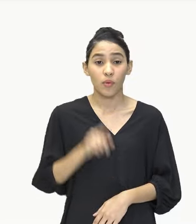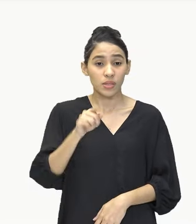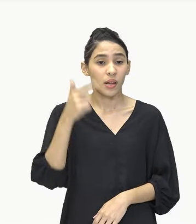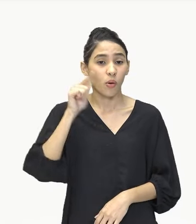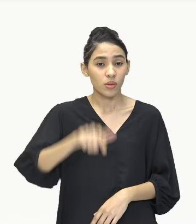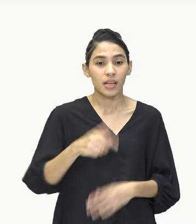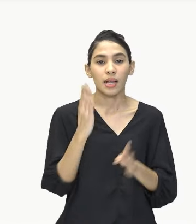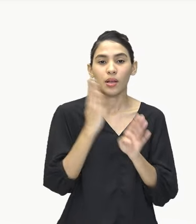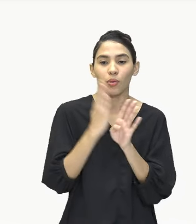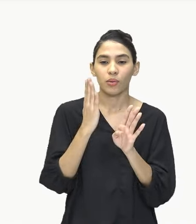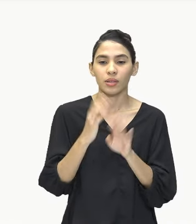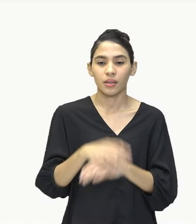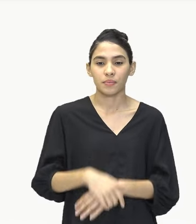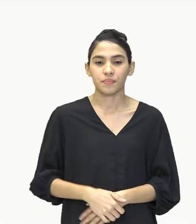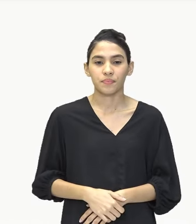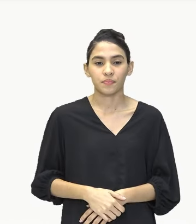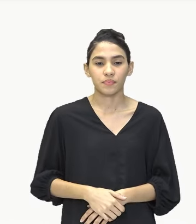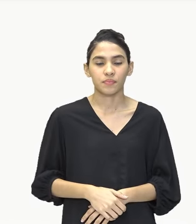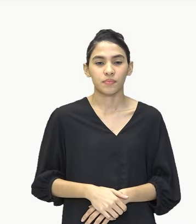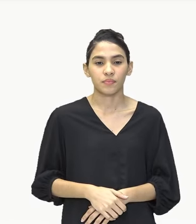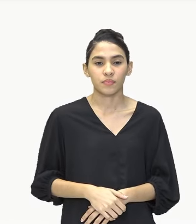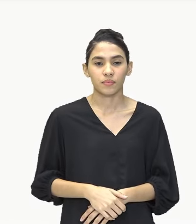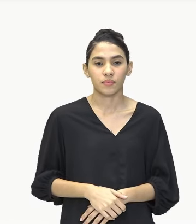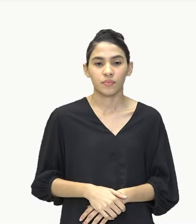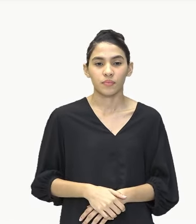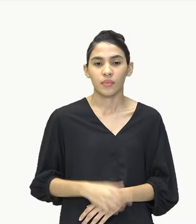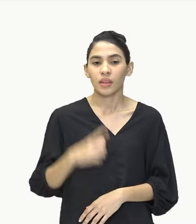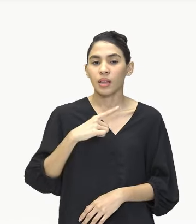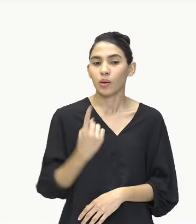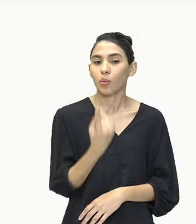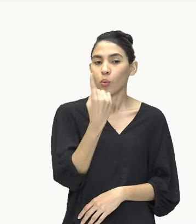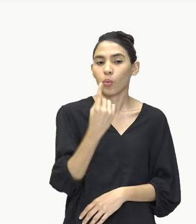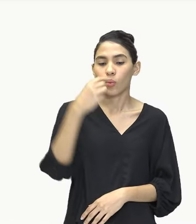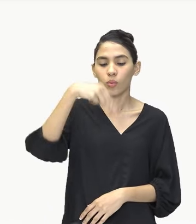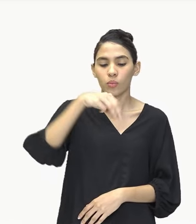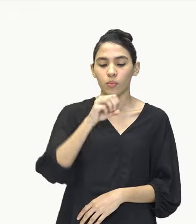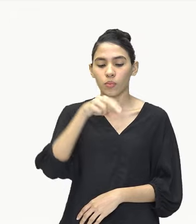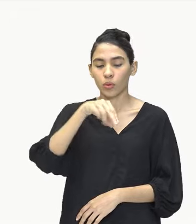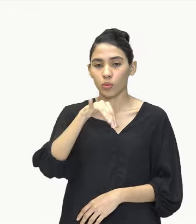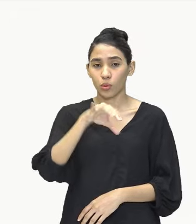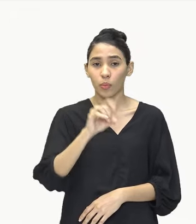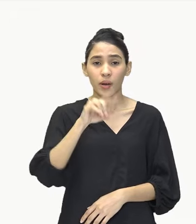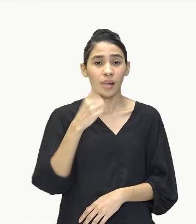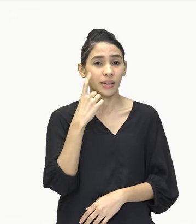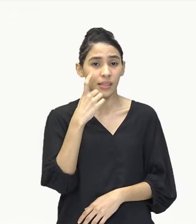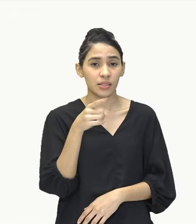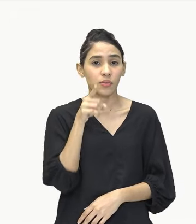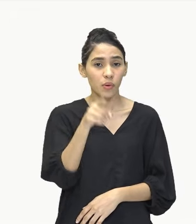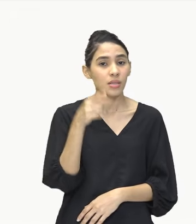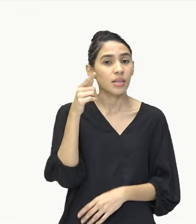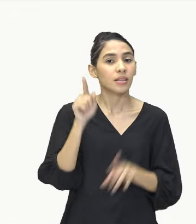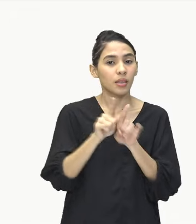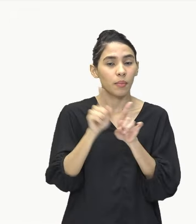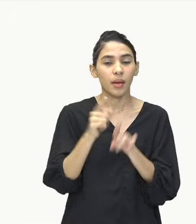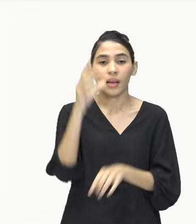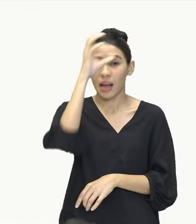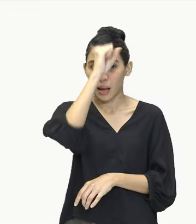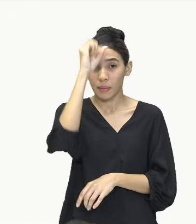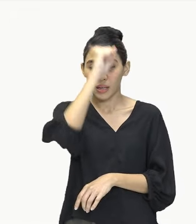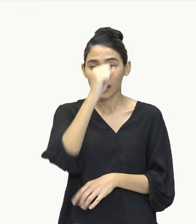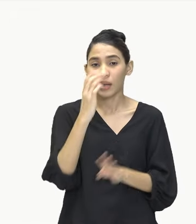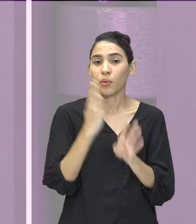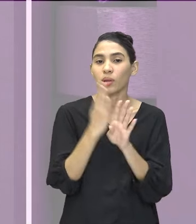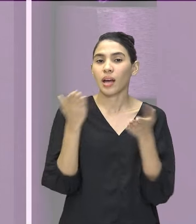ali identificar quando você tem um monômio, é interessante também você aprender a identificar